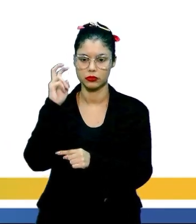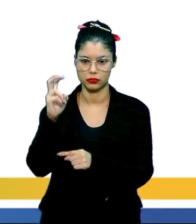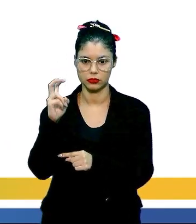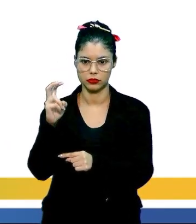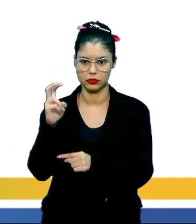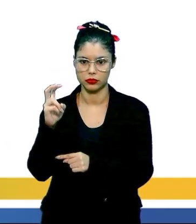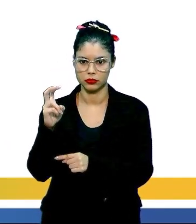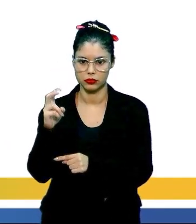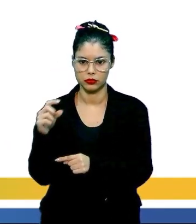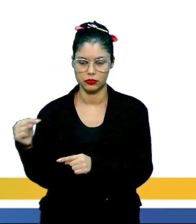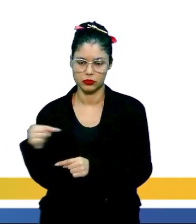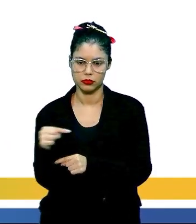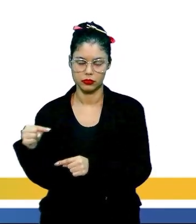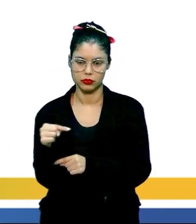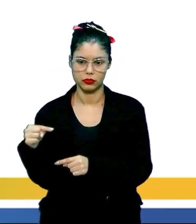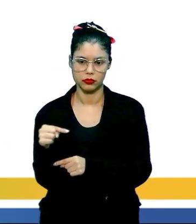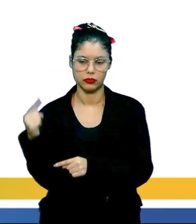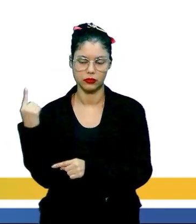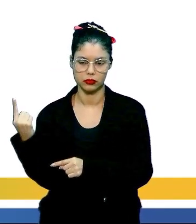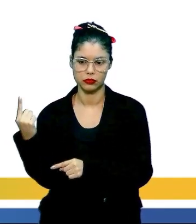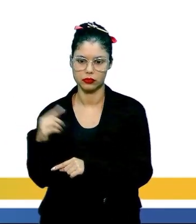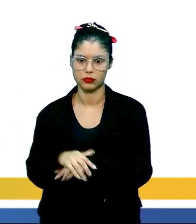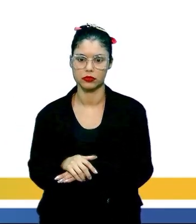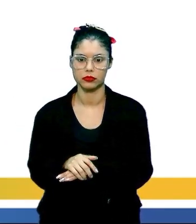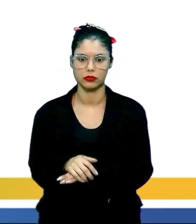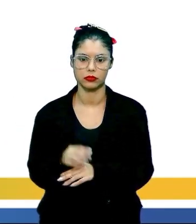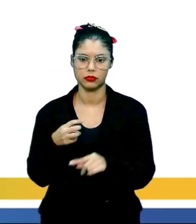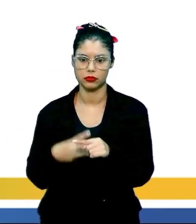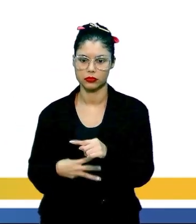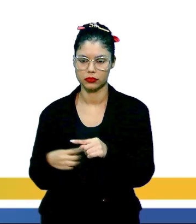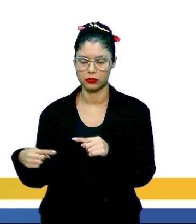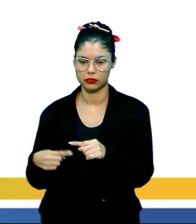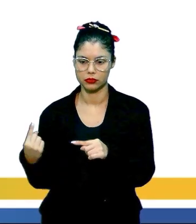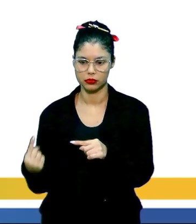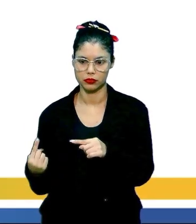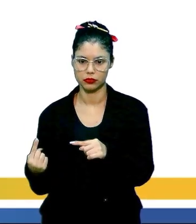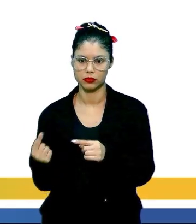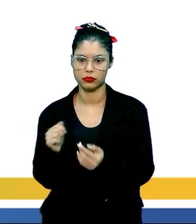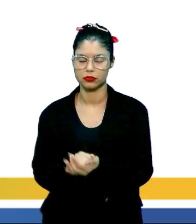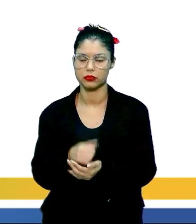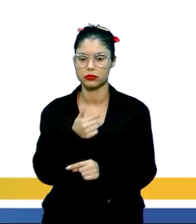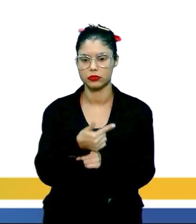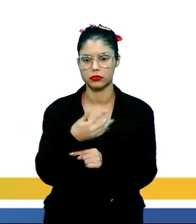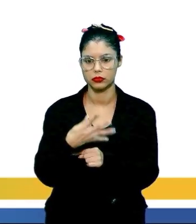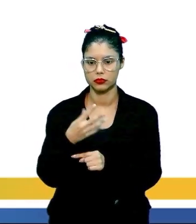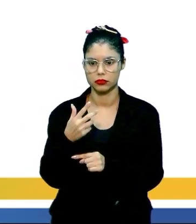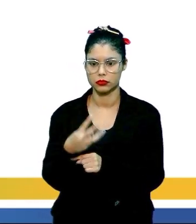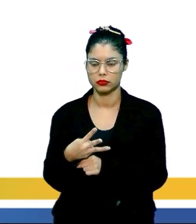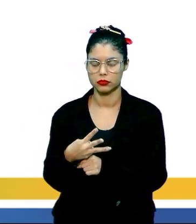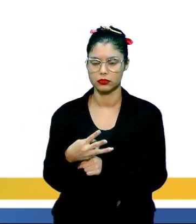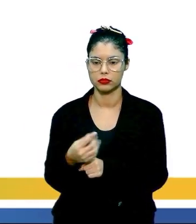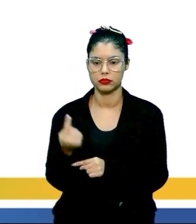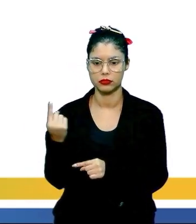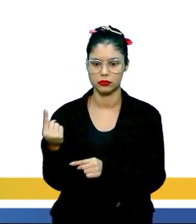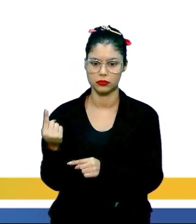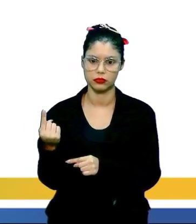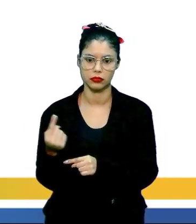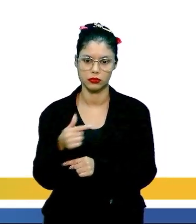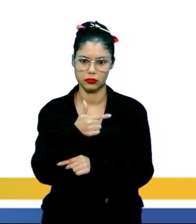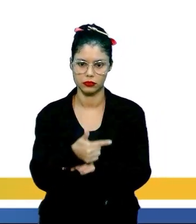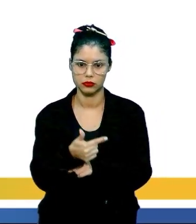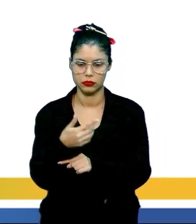é elevado a 5 porque tem 5 termos menos 1. 3 à quinta é 243, ao diminuir de 1